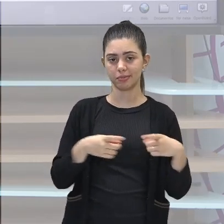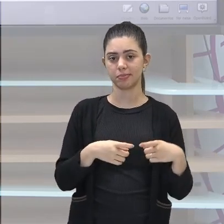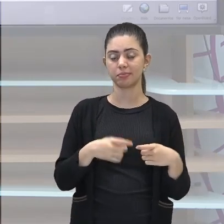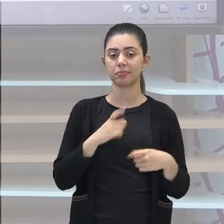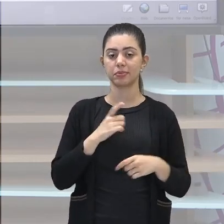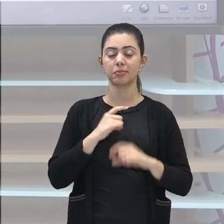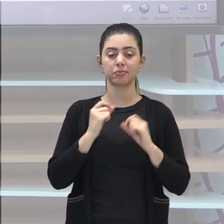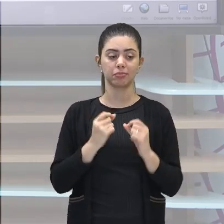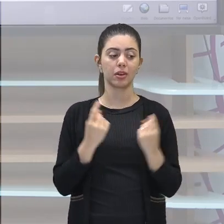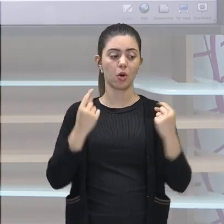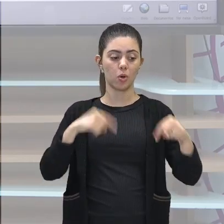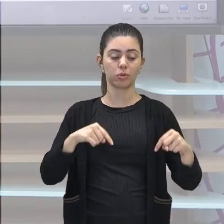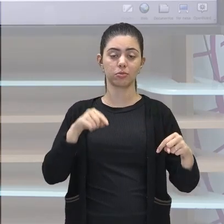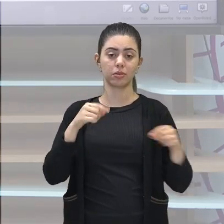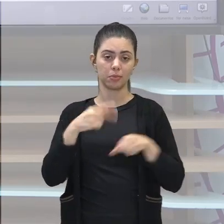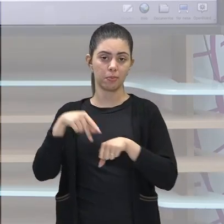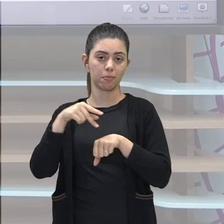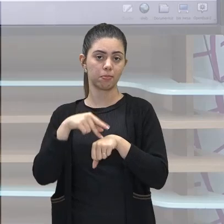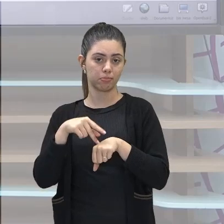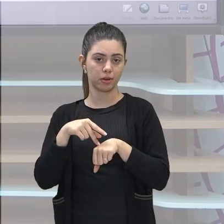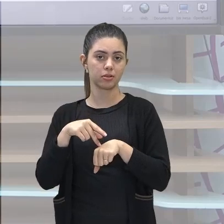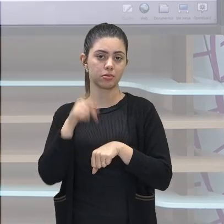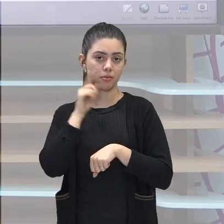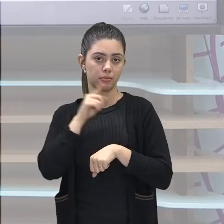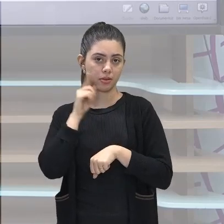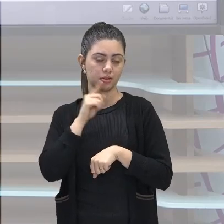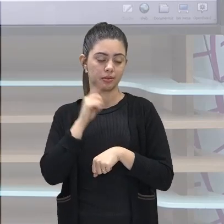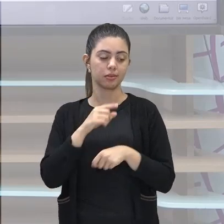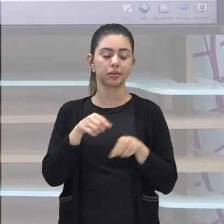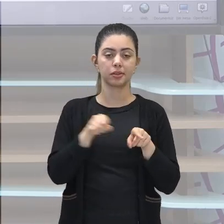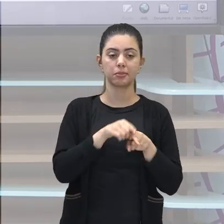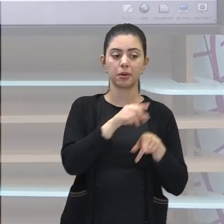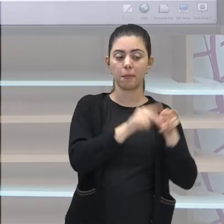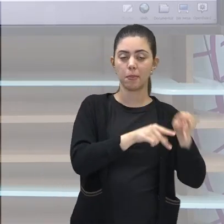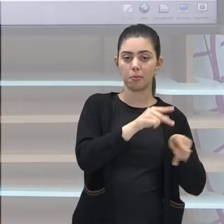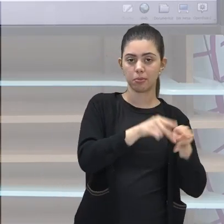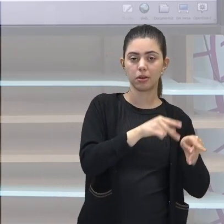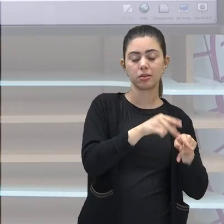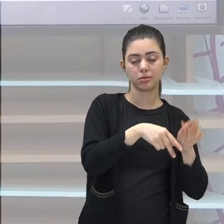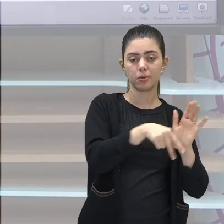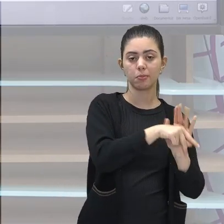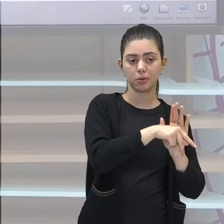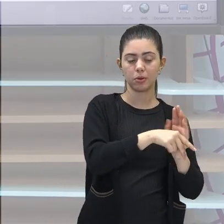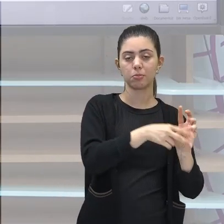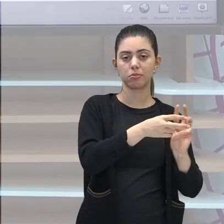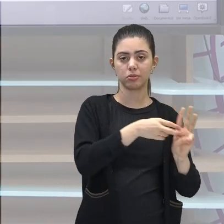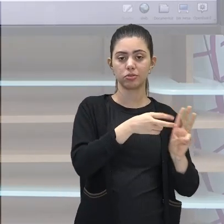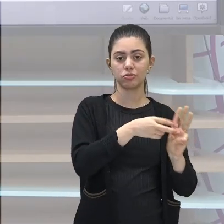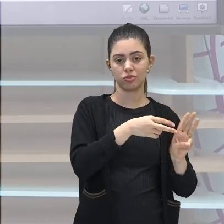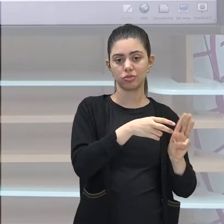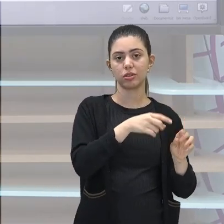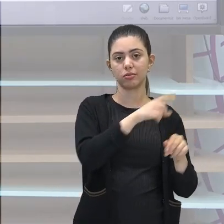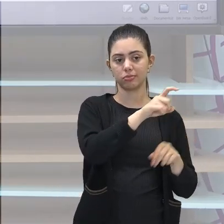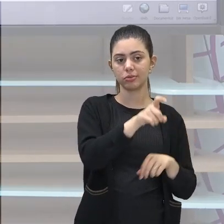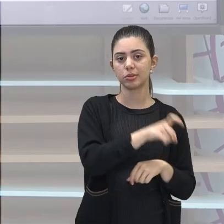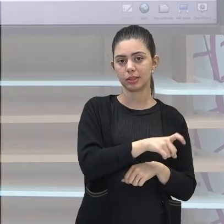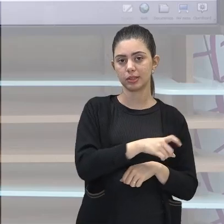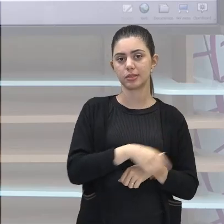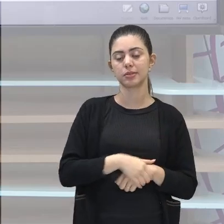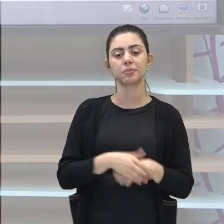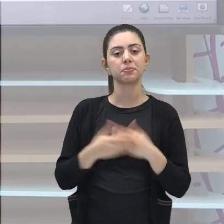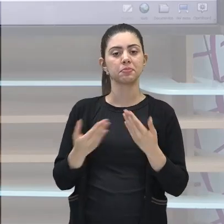entre o povo americano, né, e aqueles povos originários que lá estavam. É muito por isso